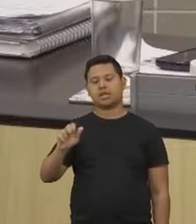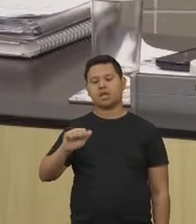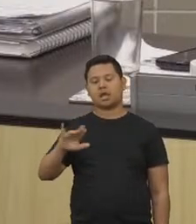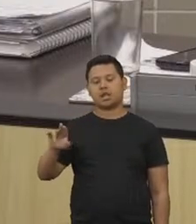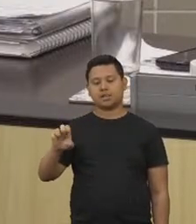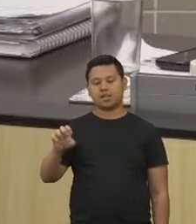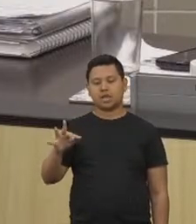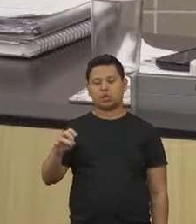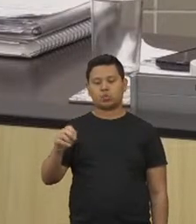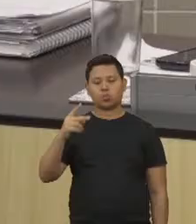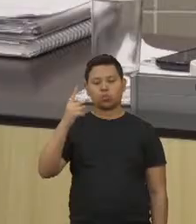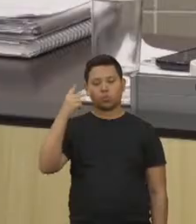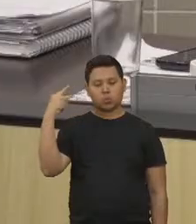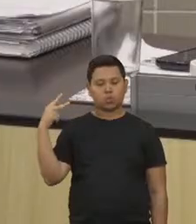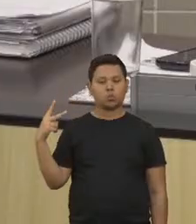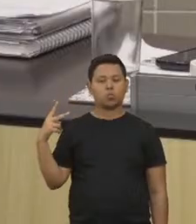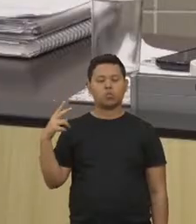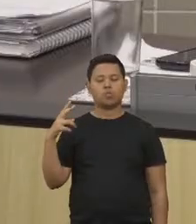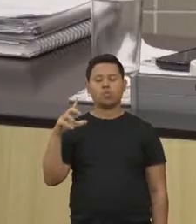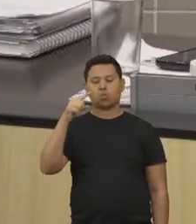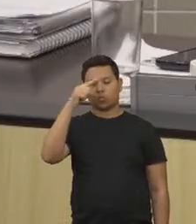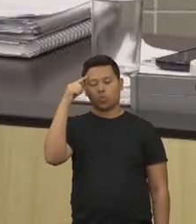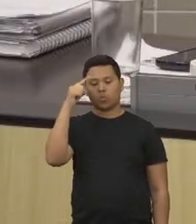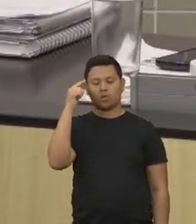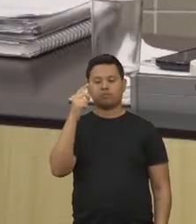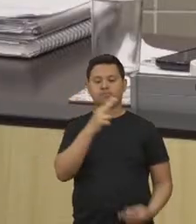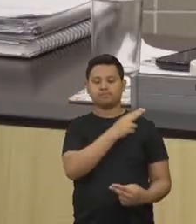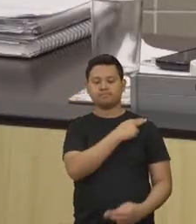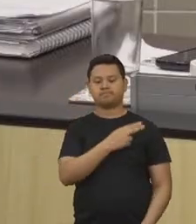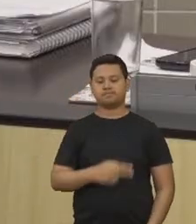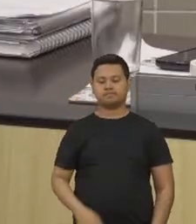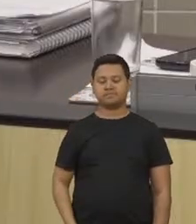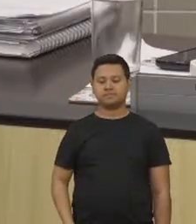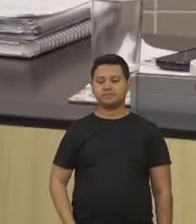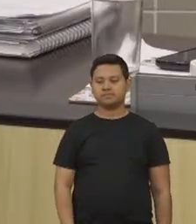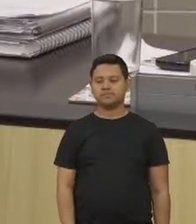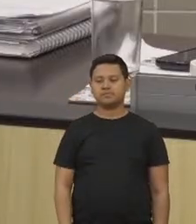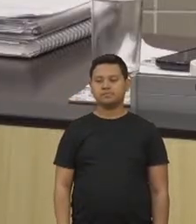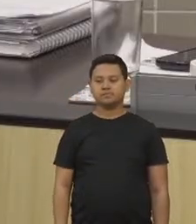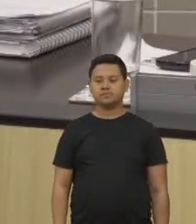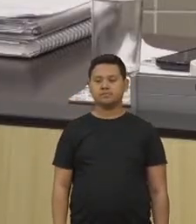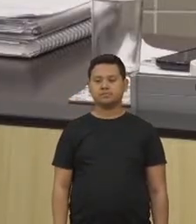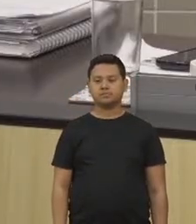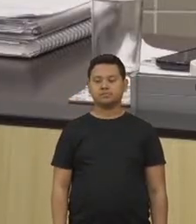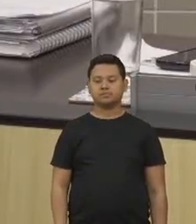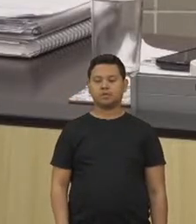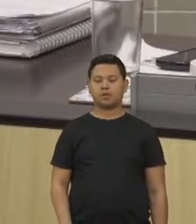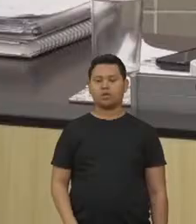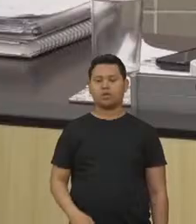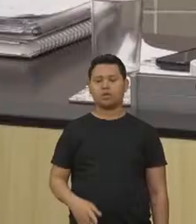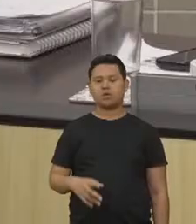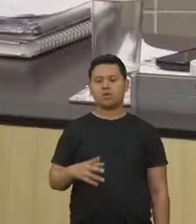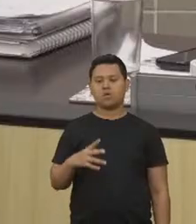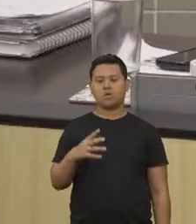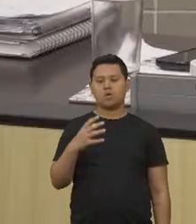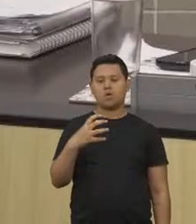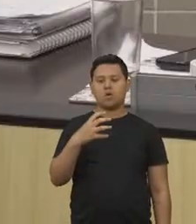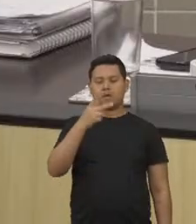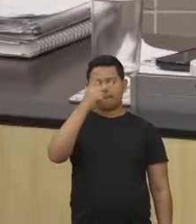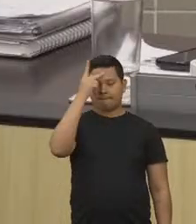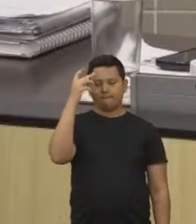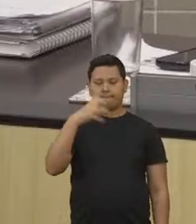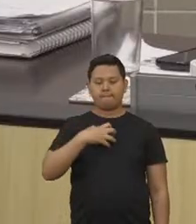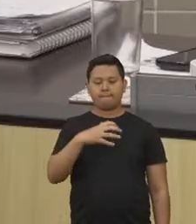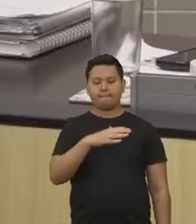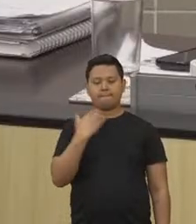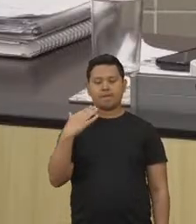Voto formulado pelo vereador Daniel Mariano. Voto de pesar pelo falecimento de